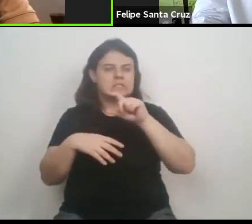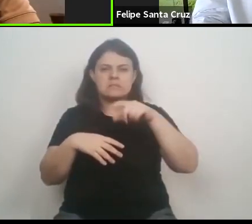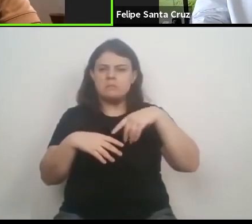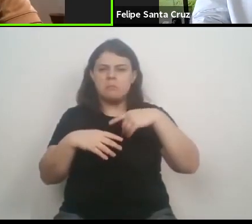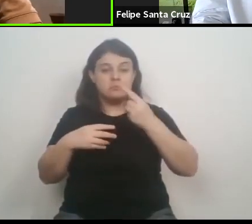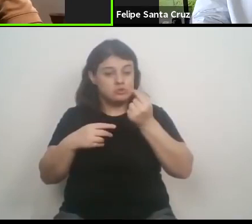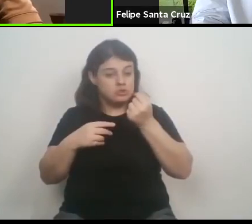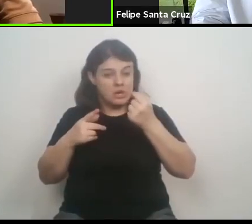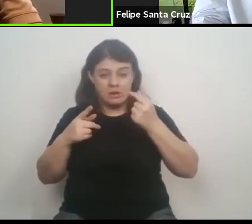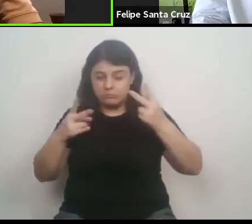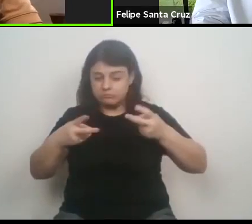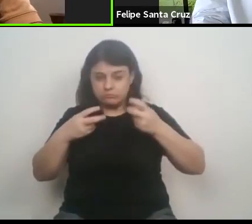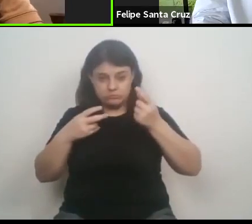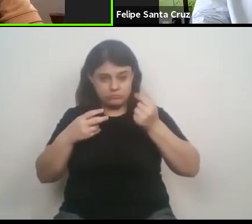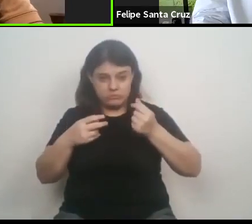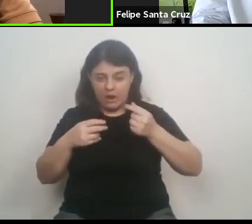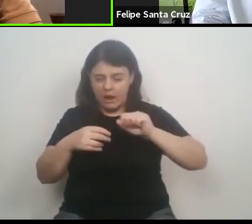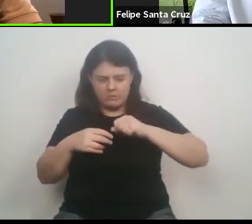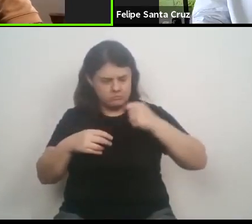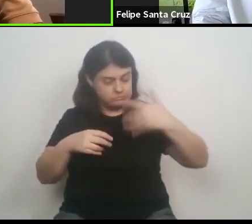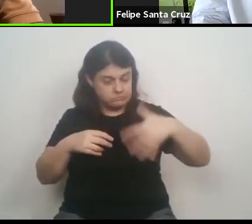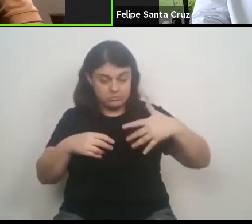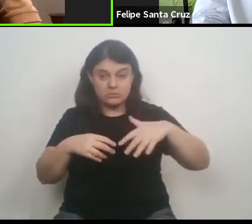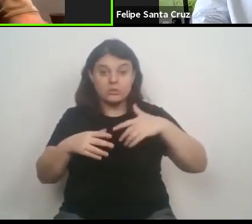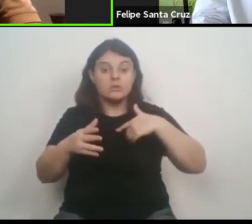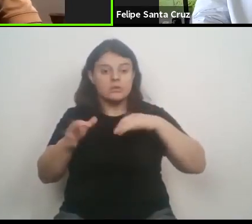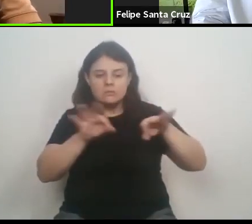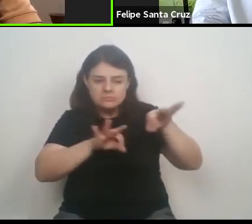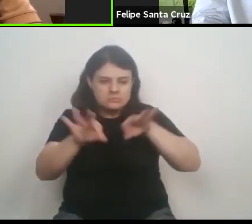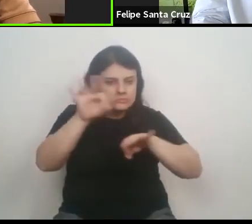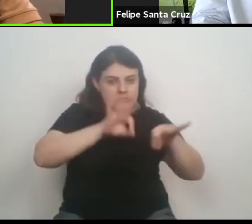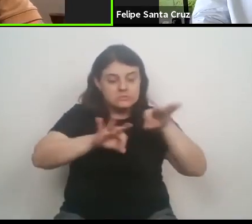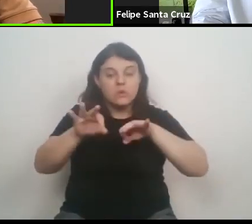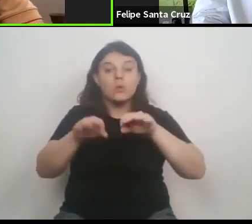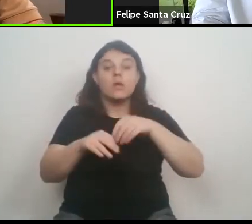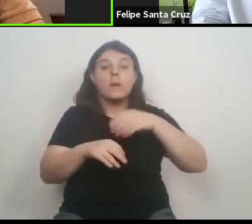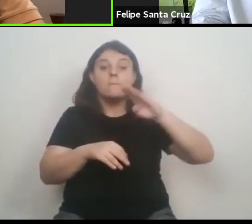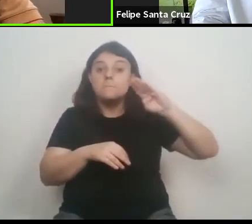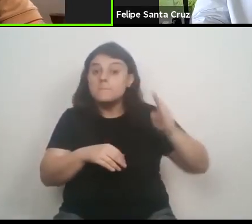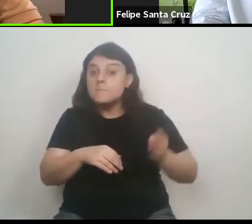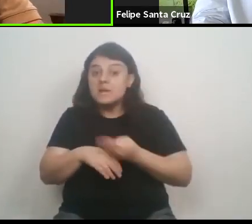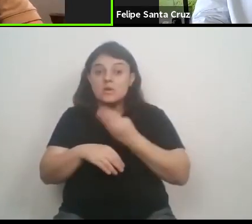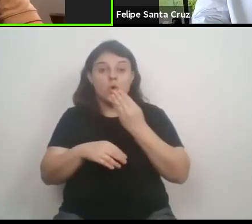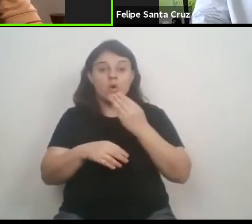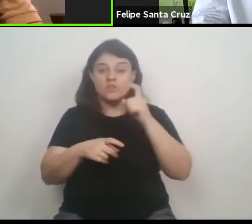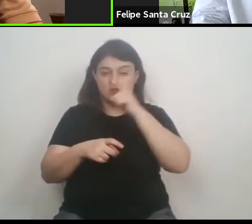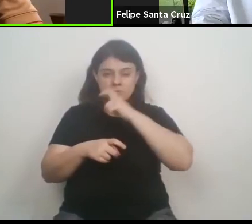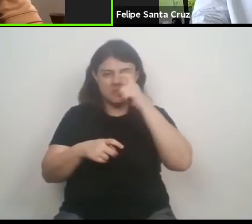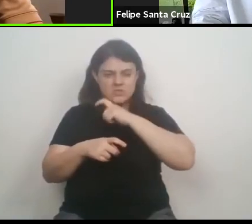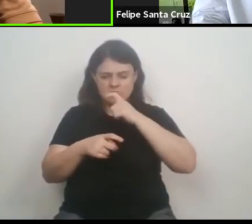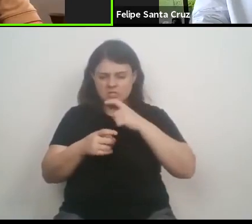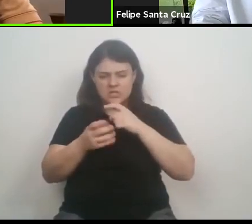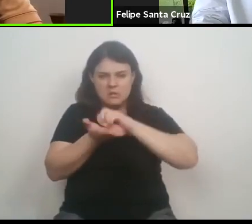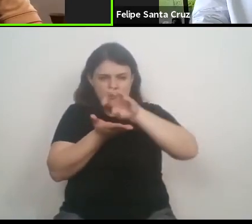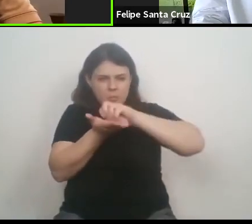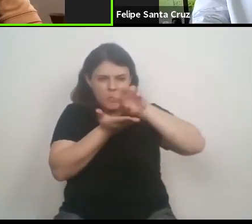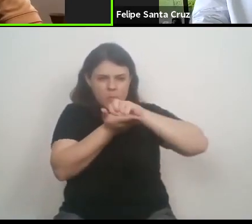reais que foram mobilizados para que bilhões de mensagens falsas,